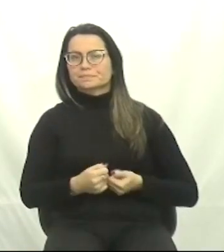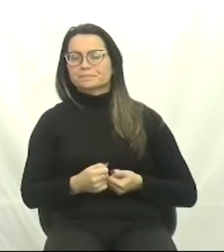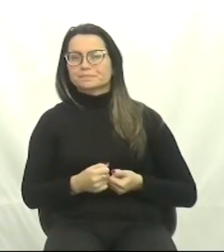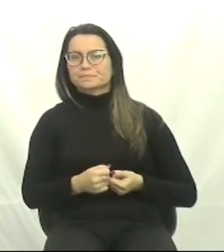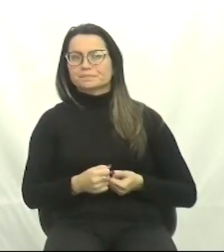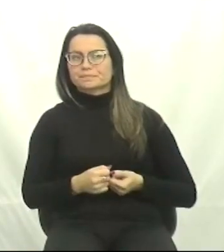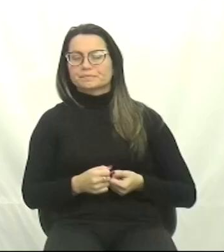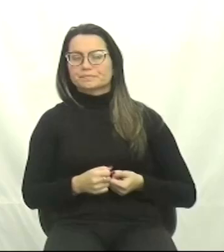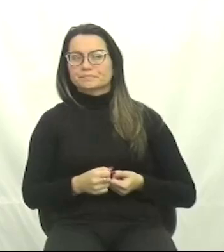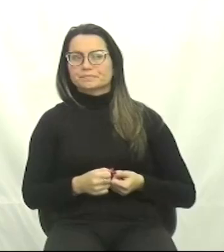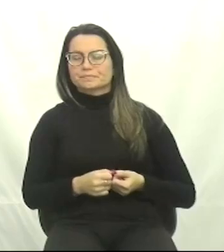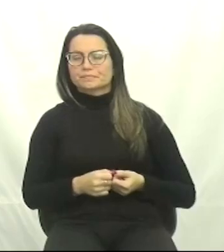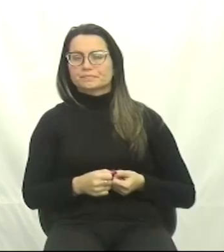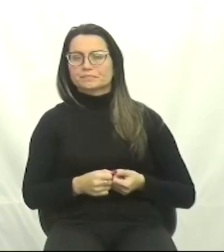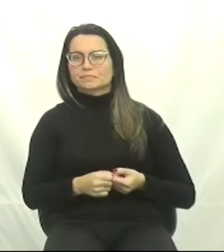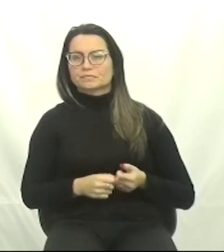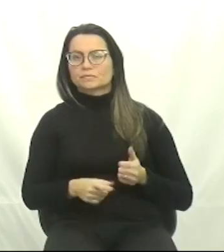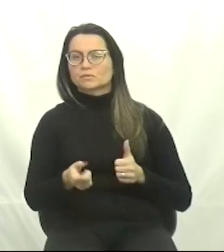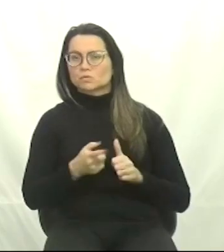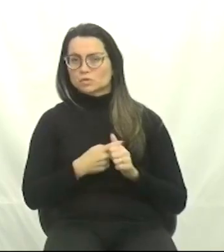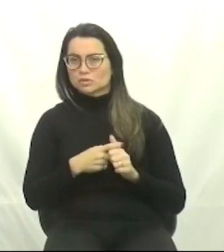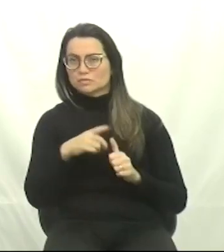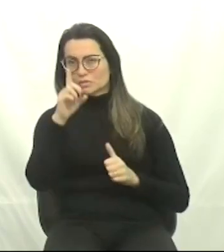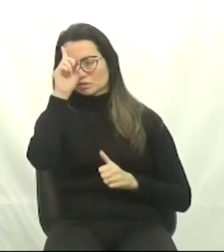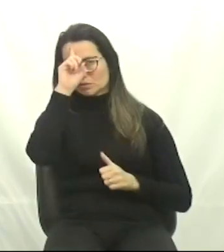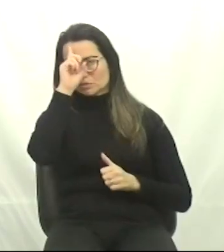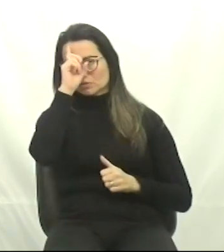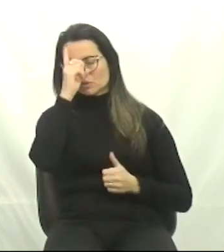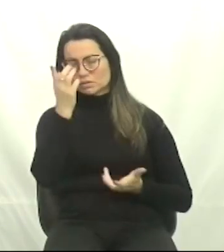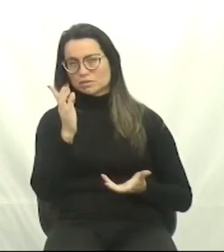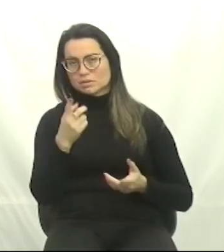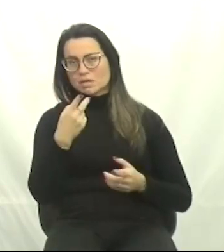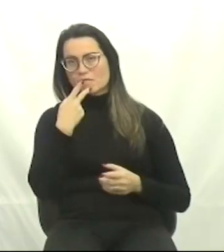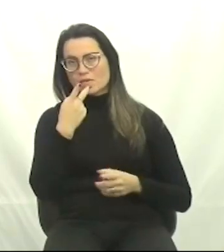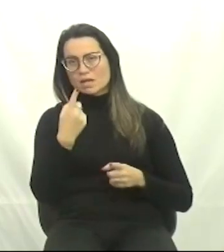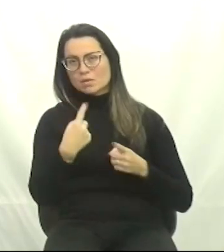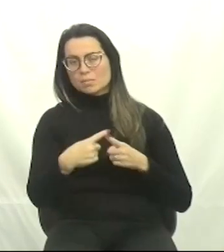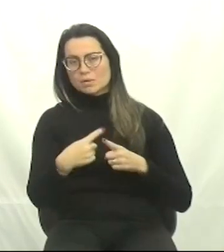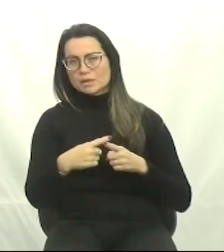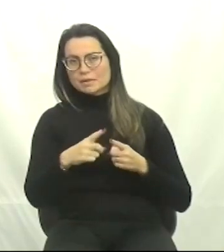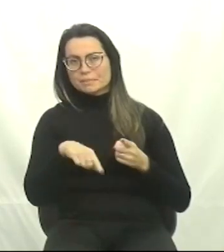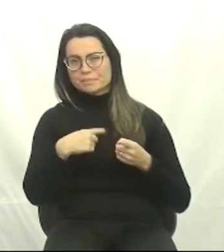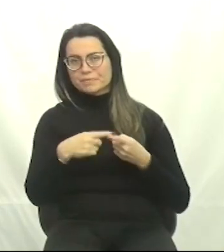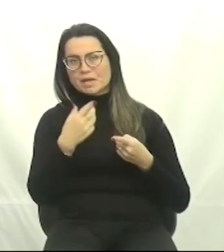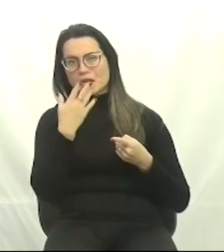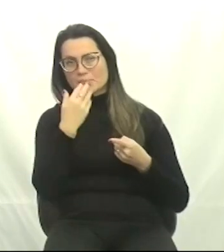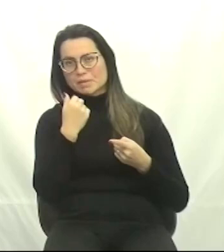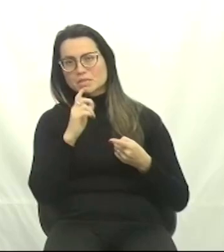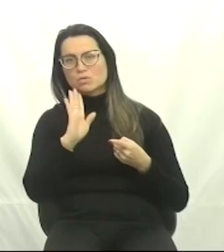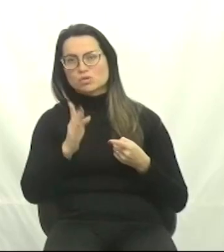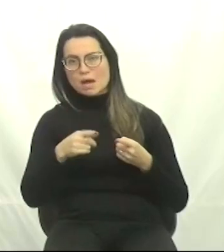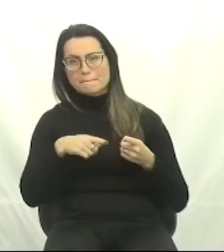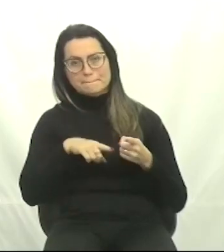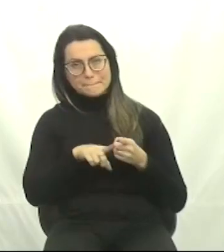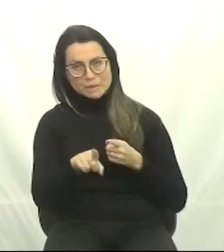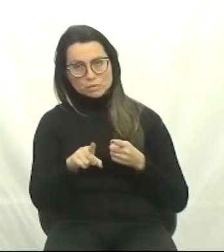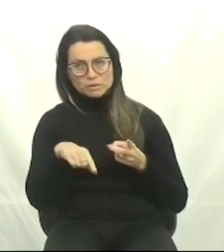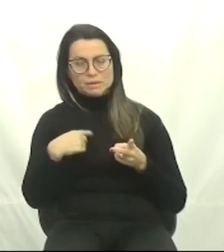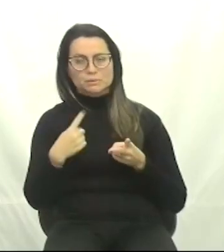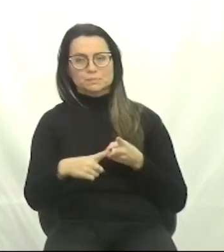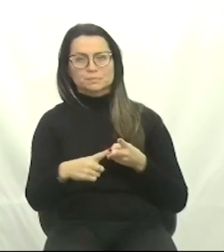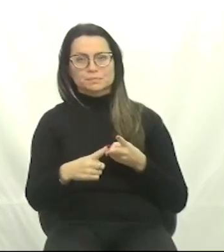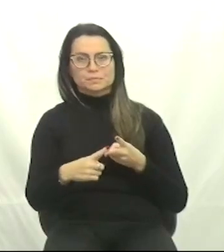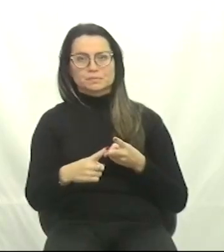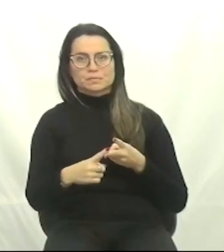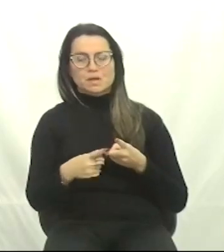com as demais despesas do dia a dia. Falo isso porque da alimentação já me questionaram. Falo isso